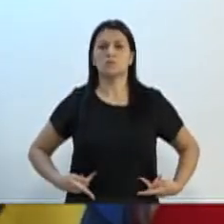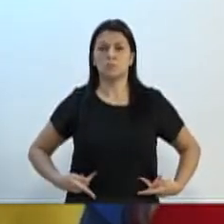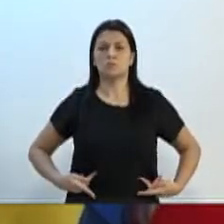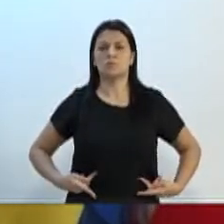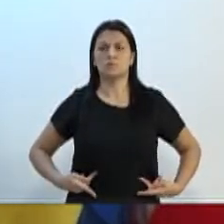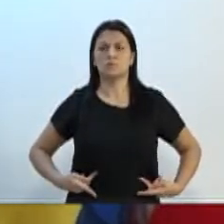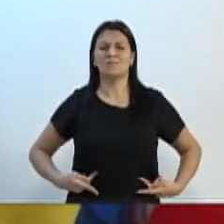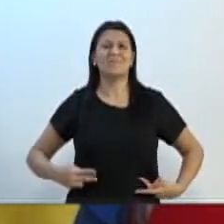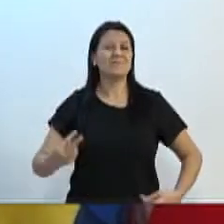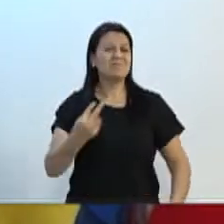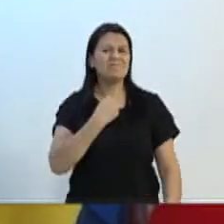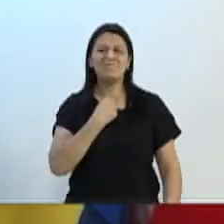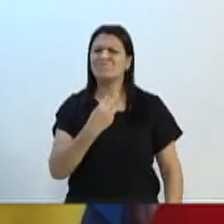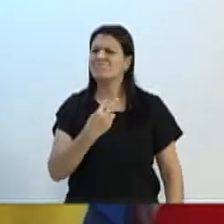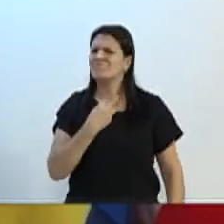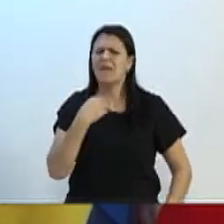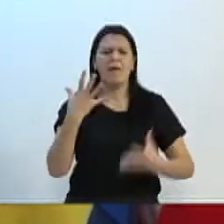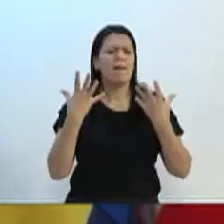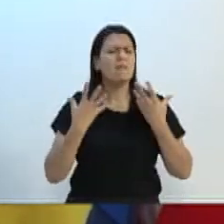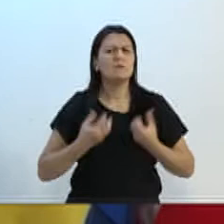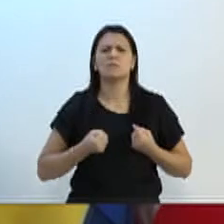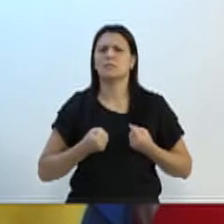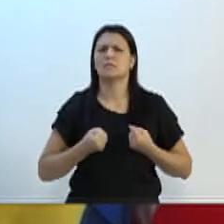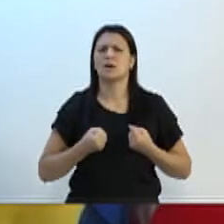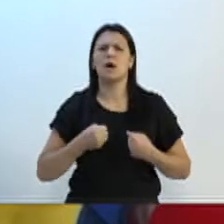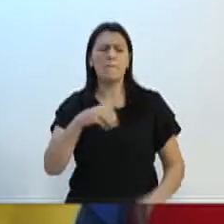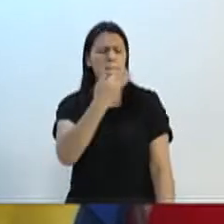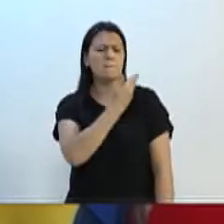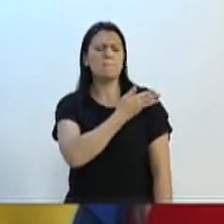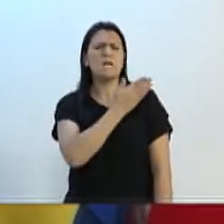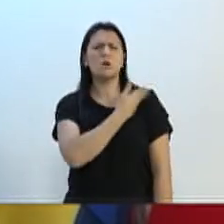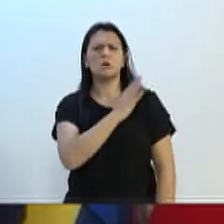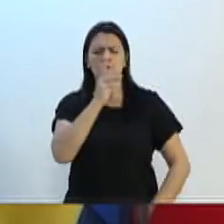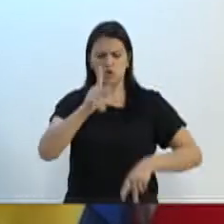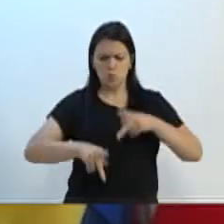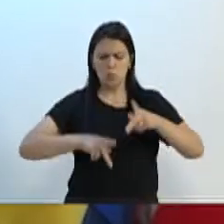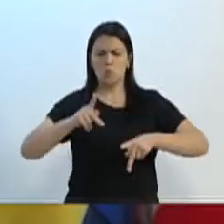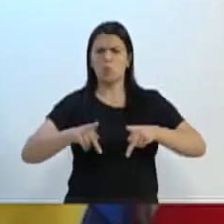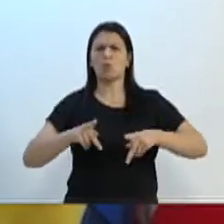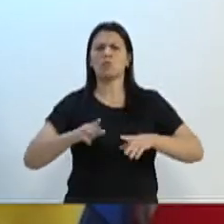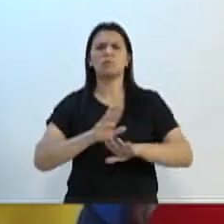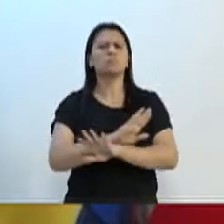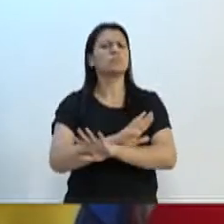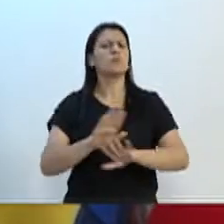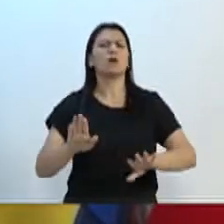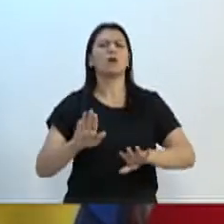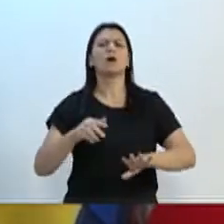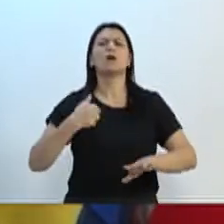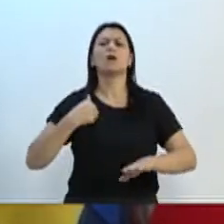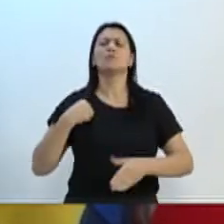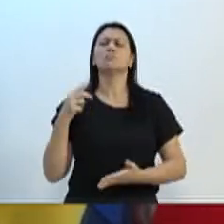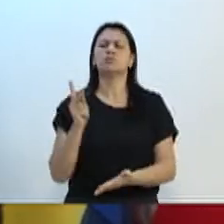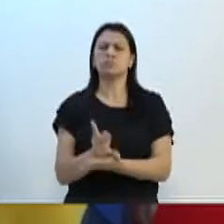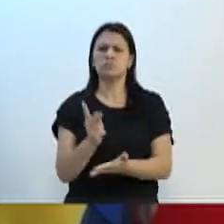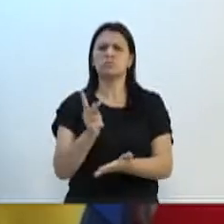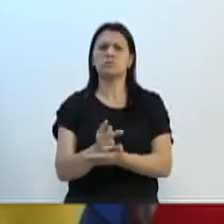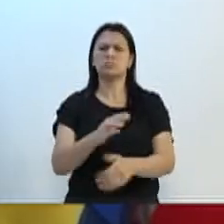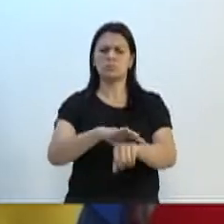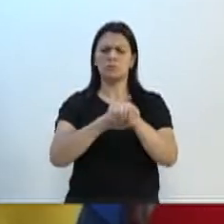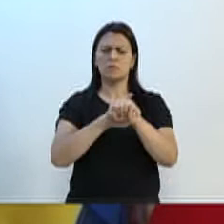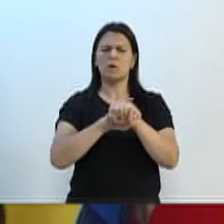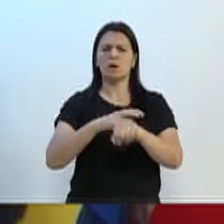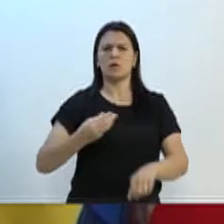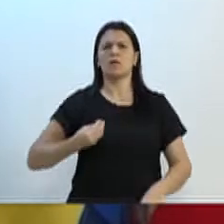internacional. Nós não podemos admitir atos de xenofobia. Este parlamentar sempre estará em defesa, sim, da vida, em